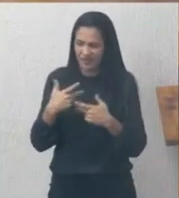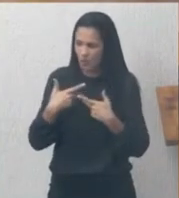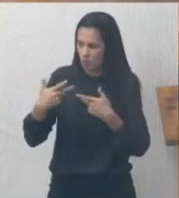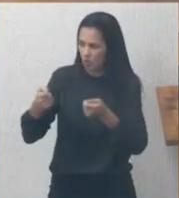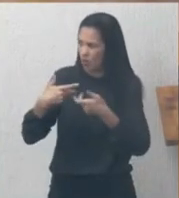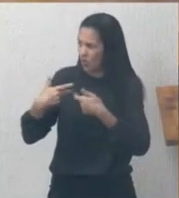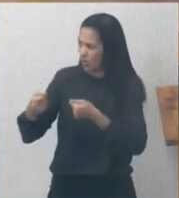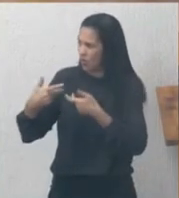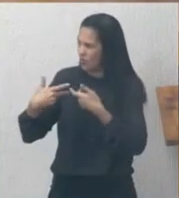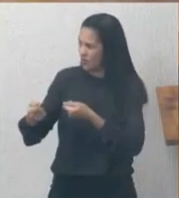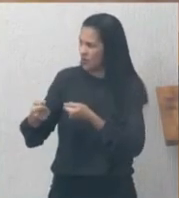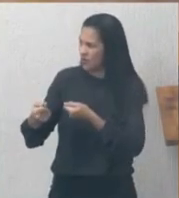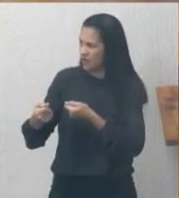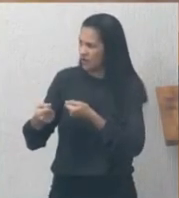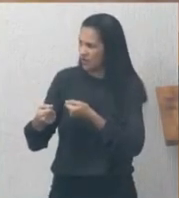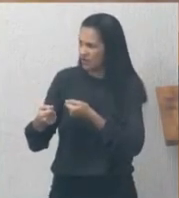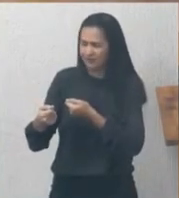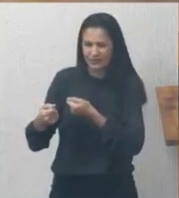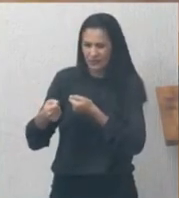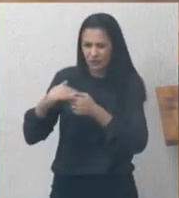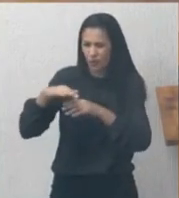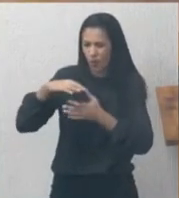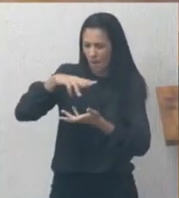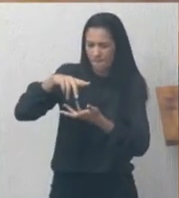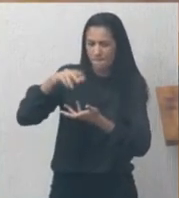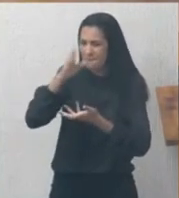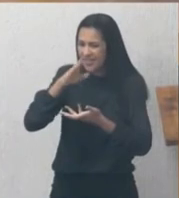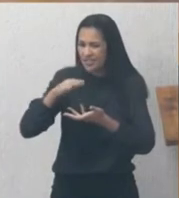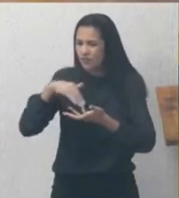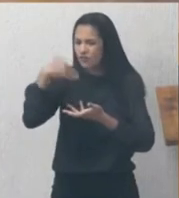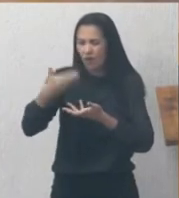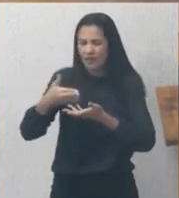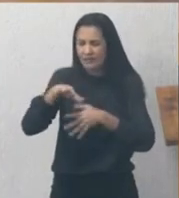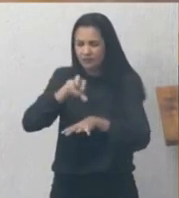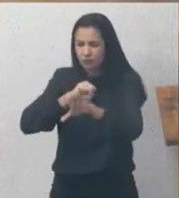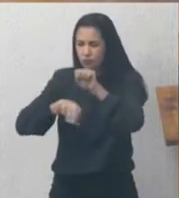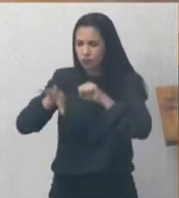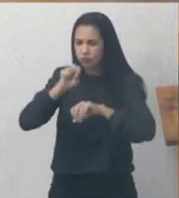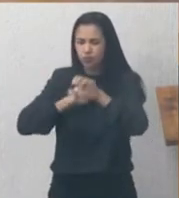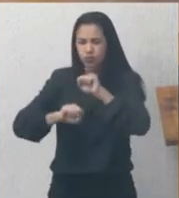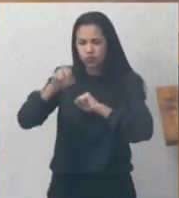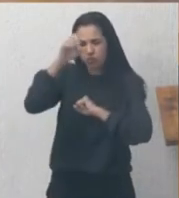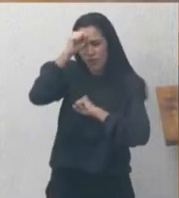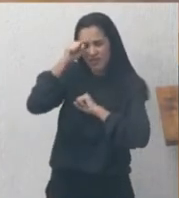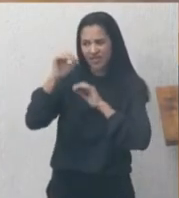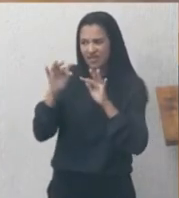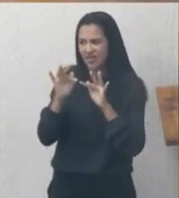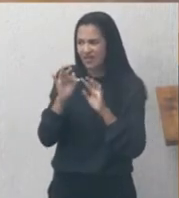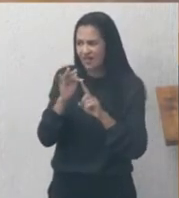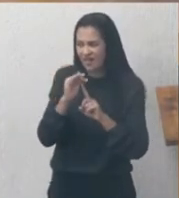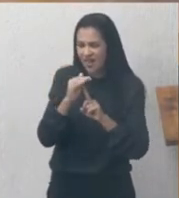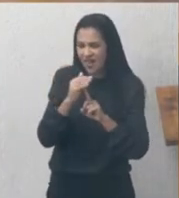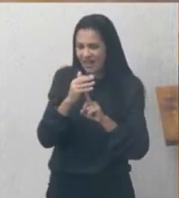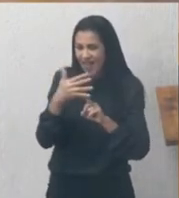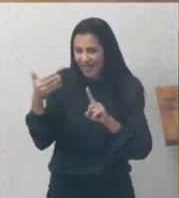eu aprendo muito eu tive fora no exterior aprendi aprendi umas técnicas na parte trabalhista que para mim foram novidades Então eu acho que